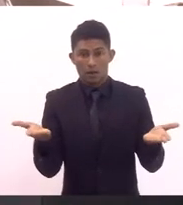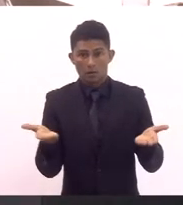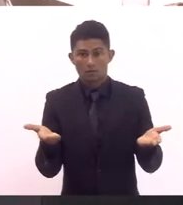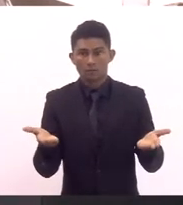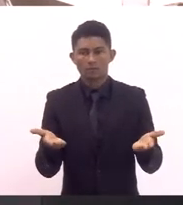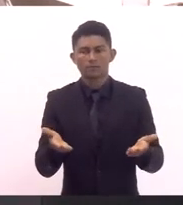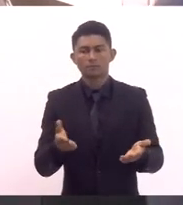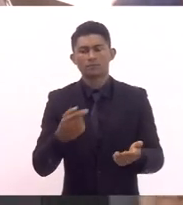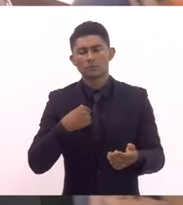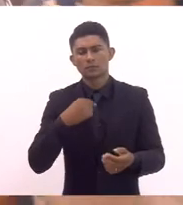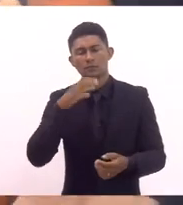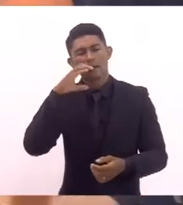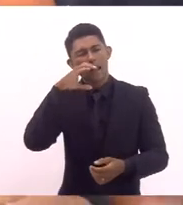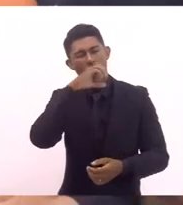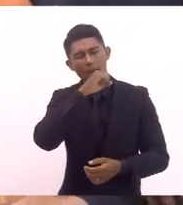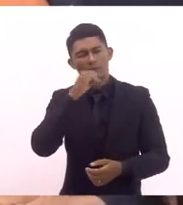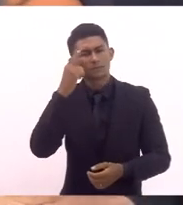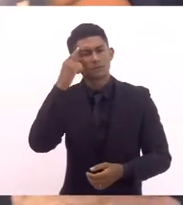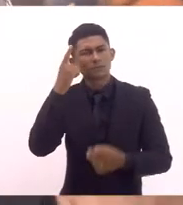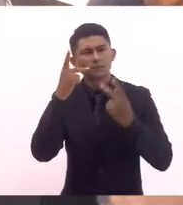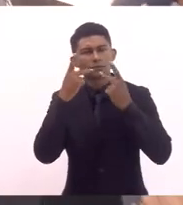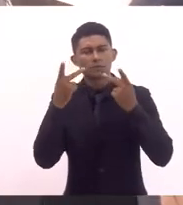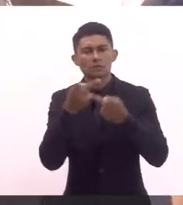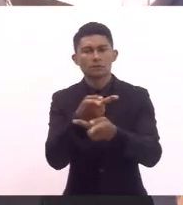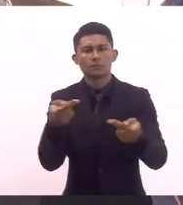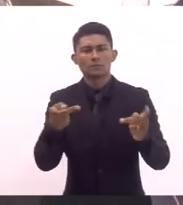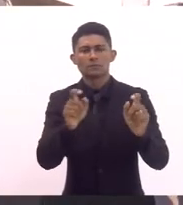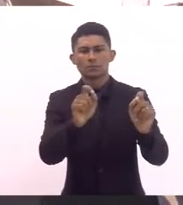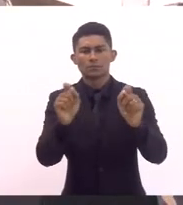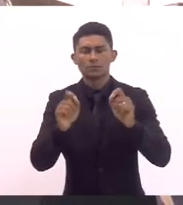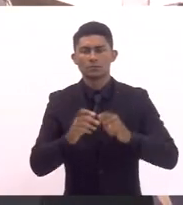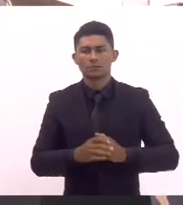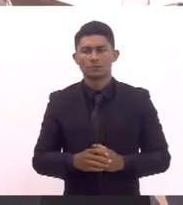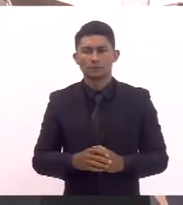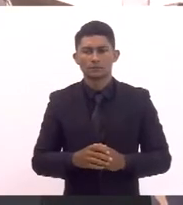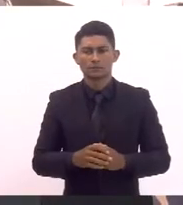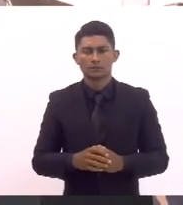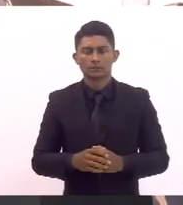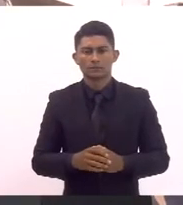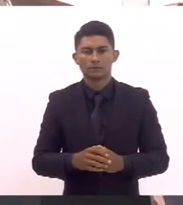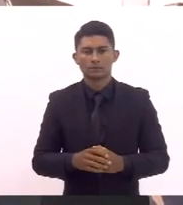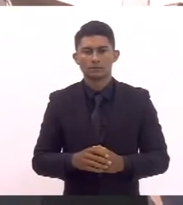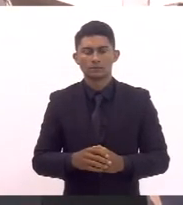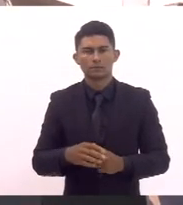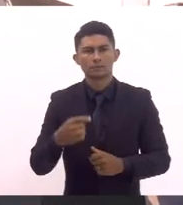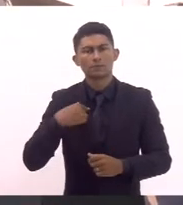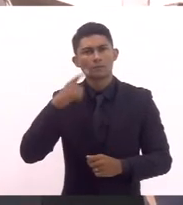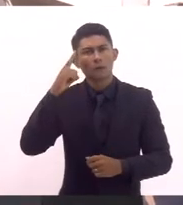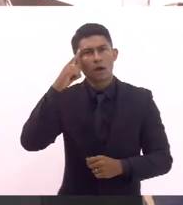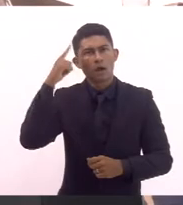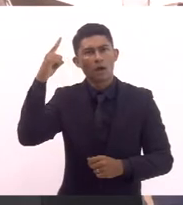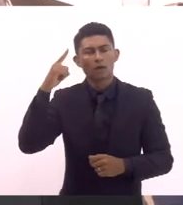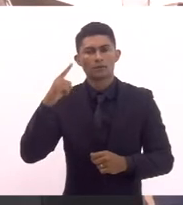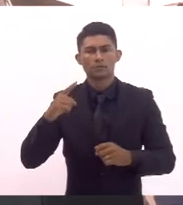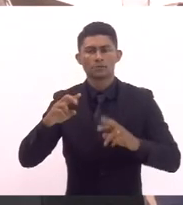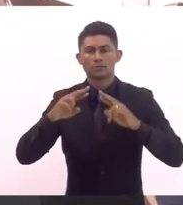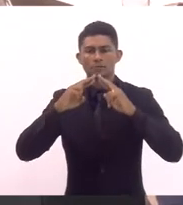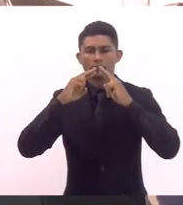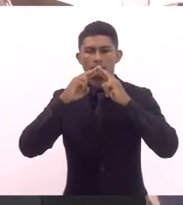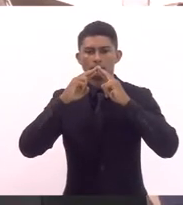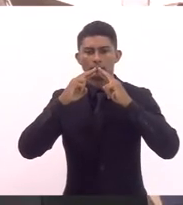ouvir vou fazer só uma curta lembranças eu tô ouvindo uma audiência pública sobre a